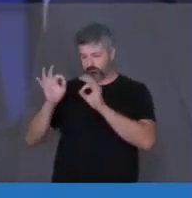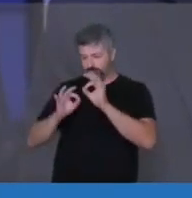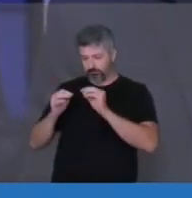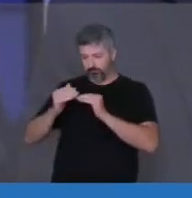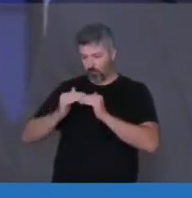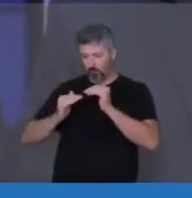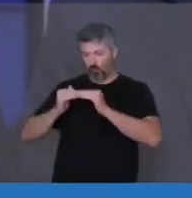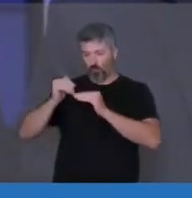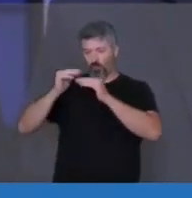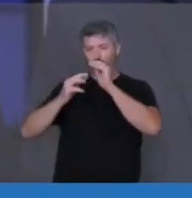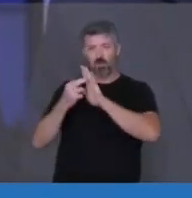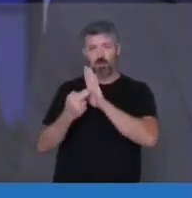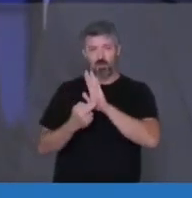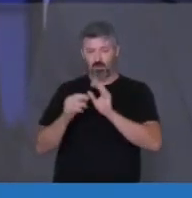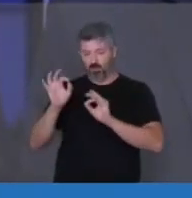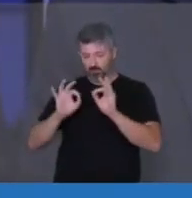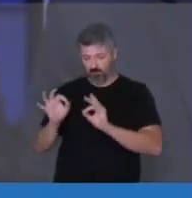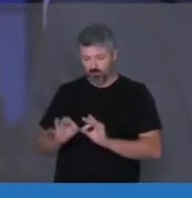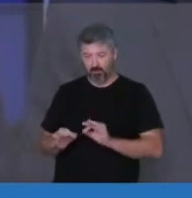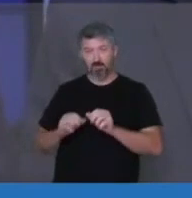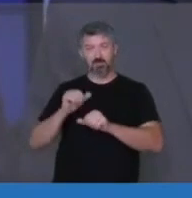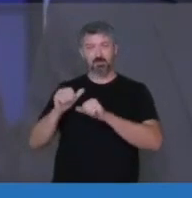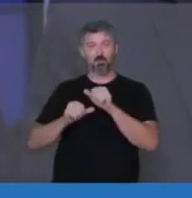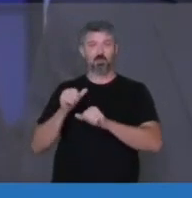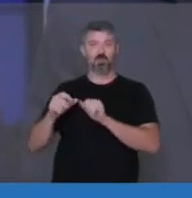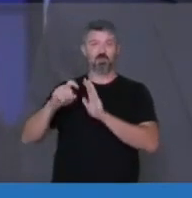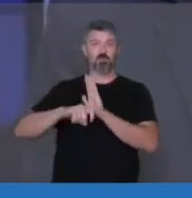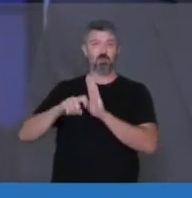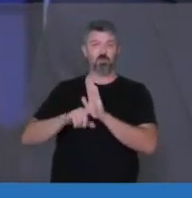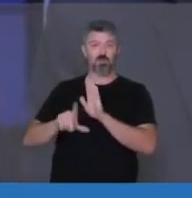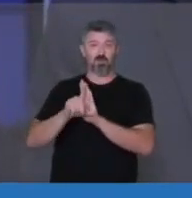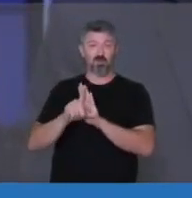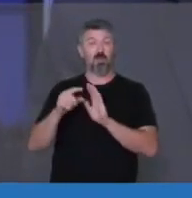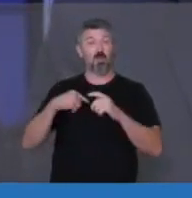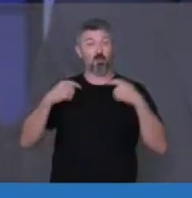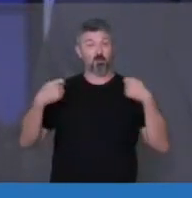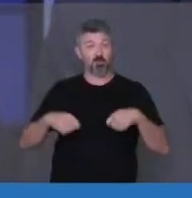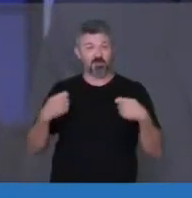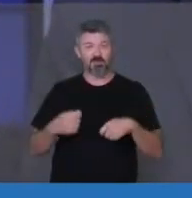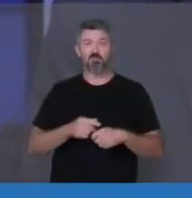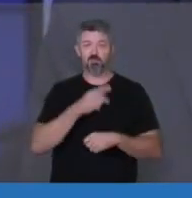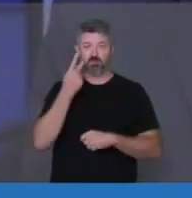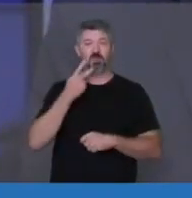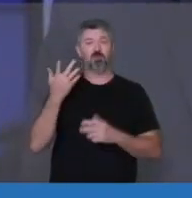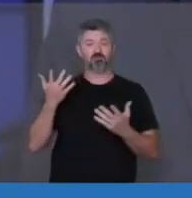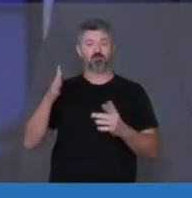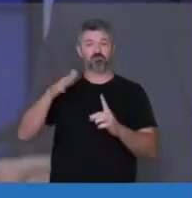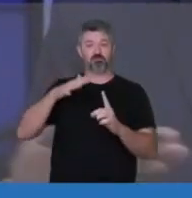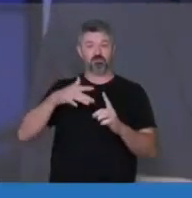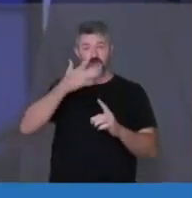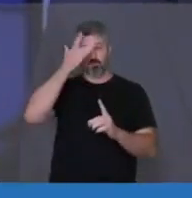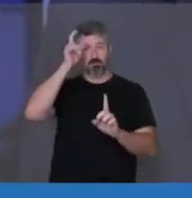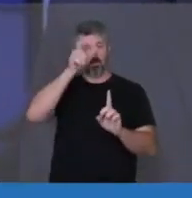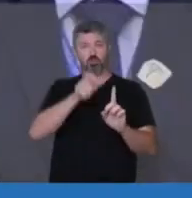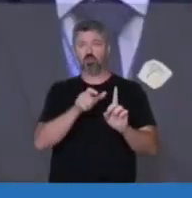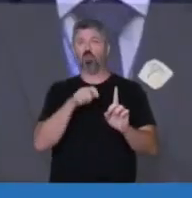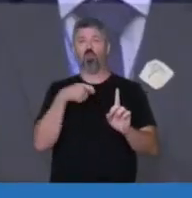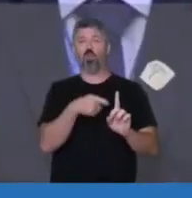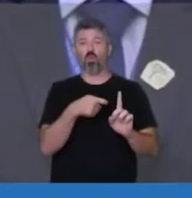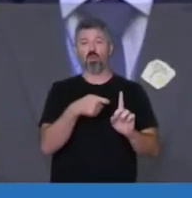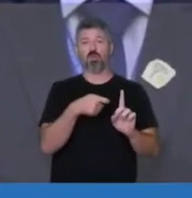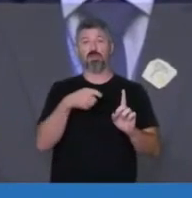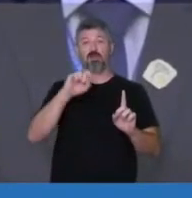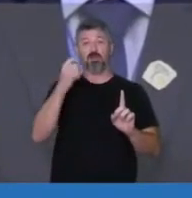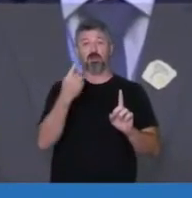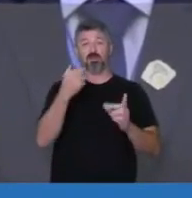IPTU hoje o ptu hoje né tem que ter uma lei municipal que o aprove a reforma tributária dá agora o poder aos prefeitos de